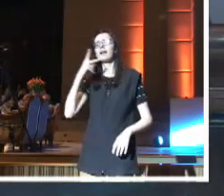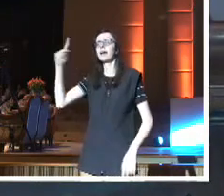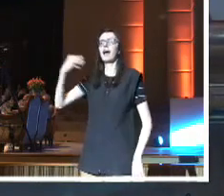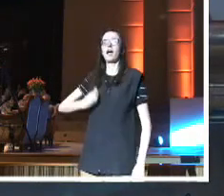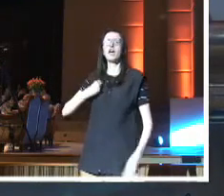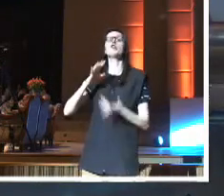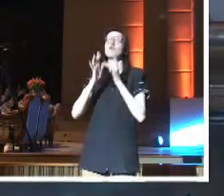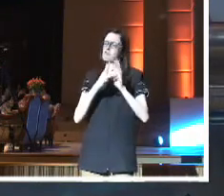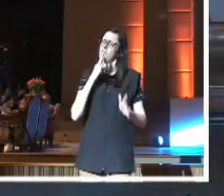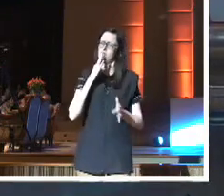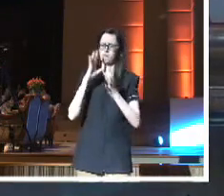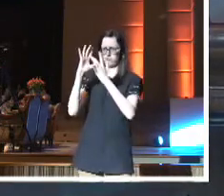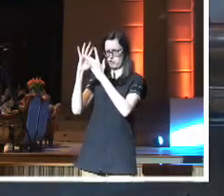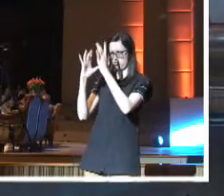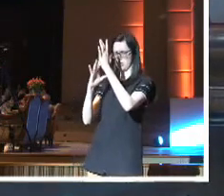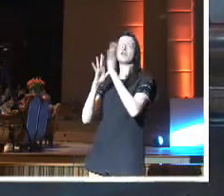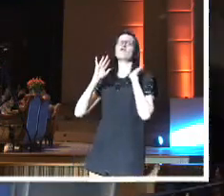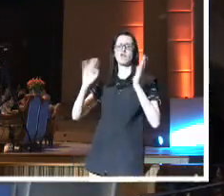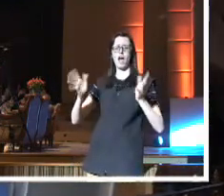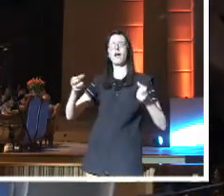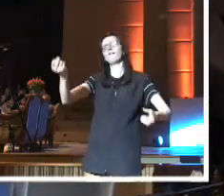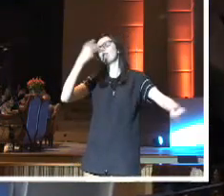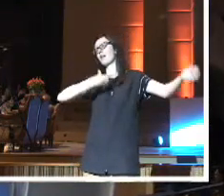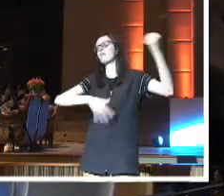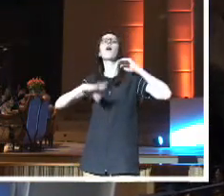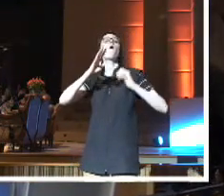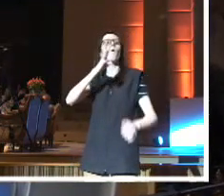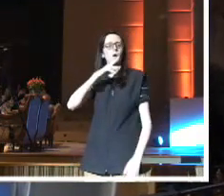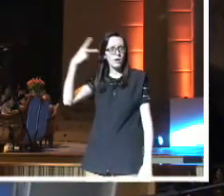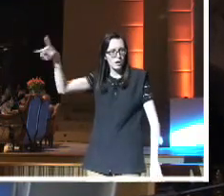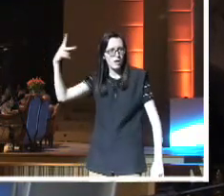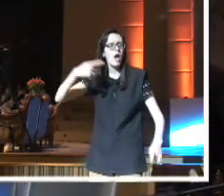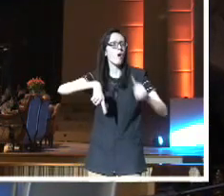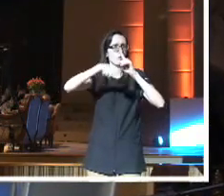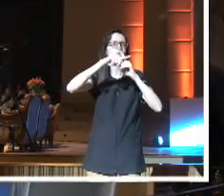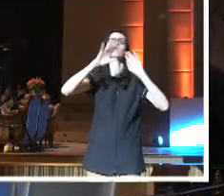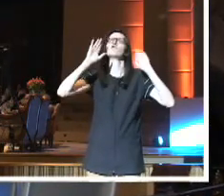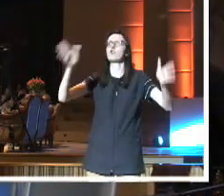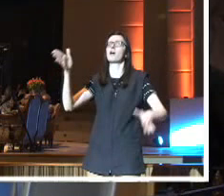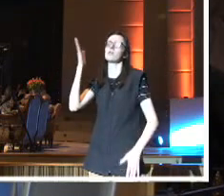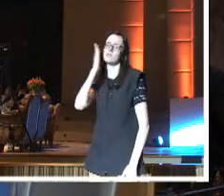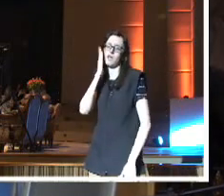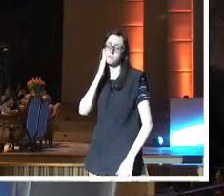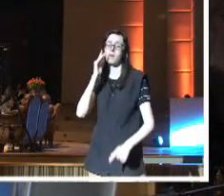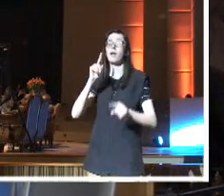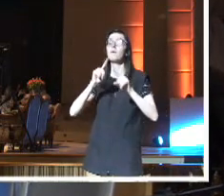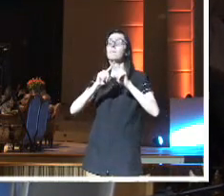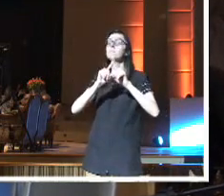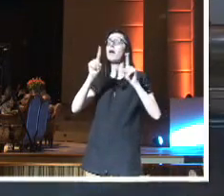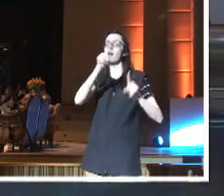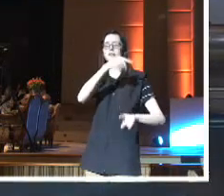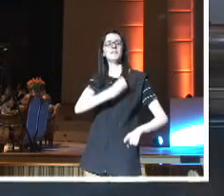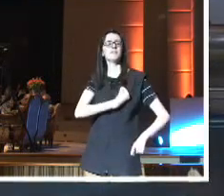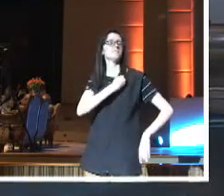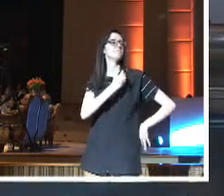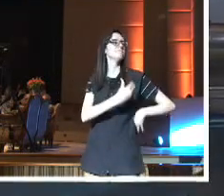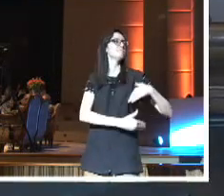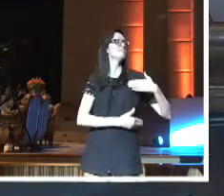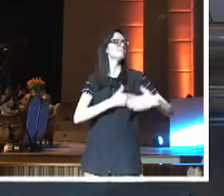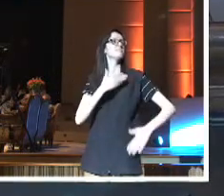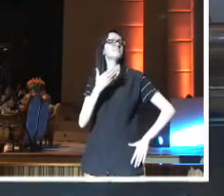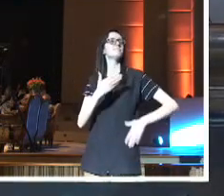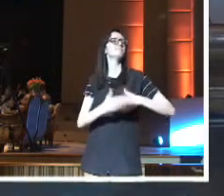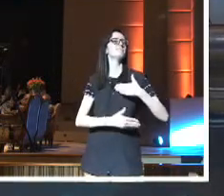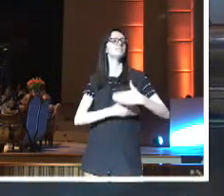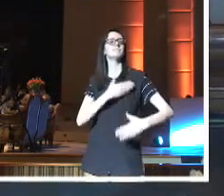de Jesus. Tem muita gente que sabe a história da cruz. Mas tem um momento na vida de cada um de nós em que